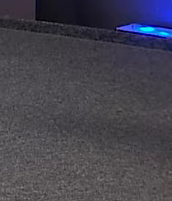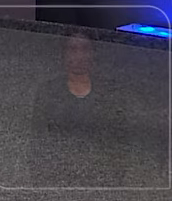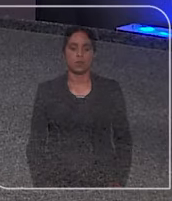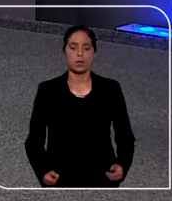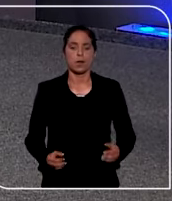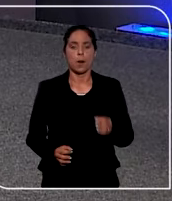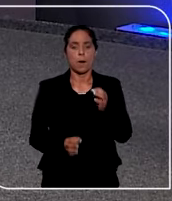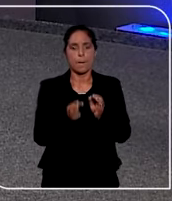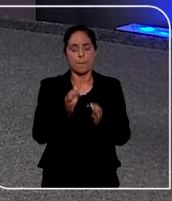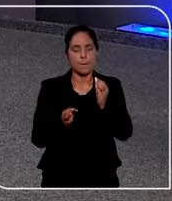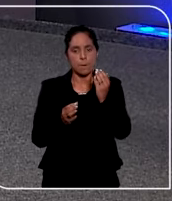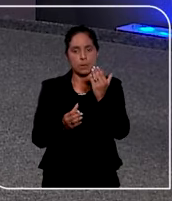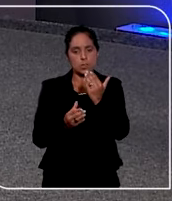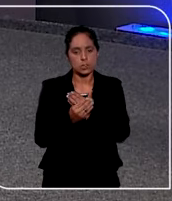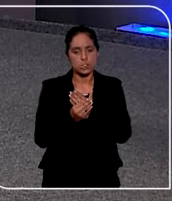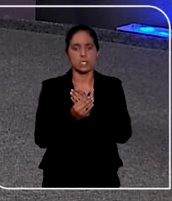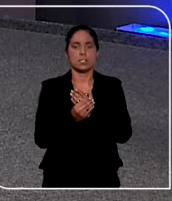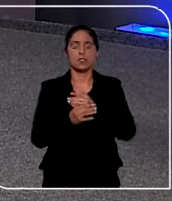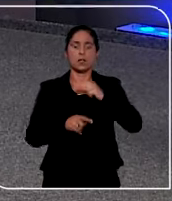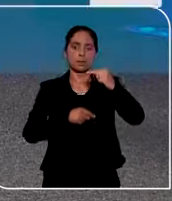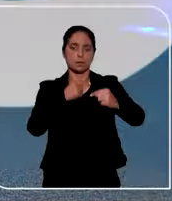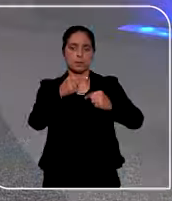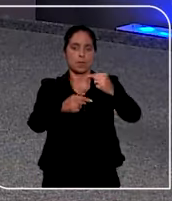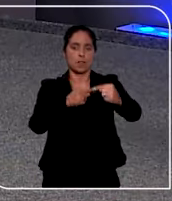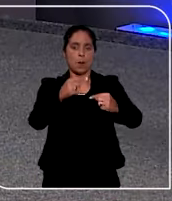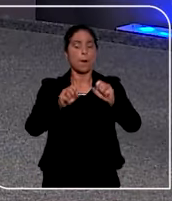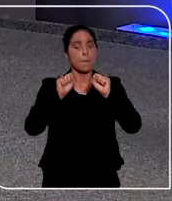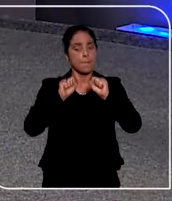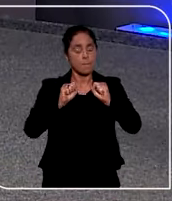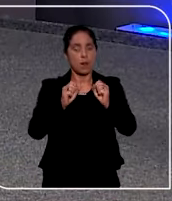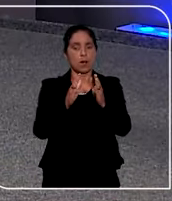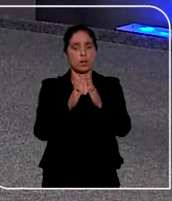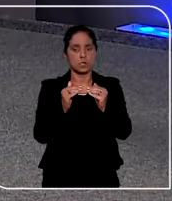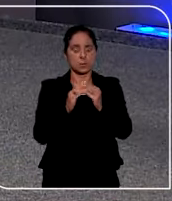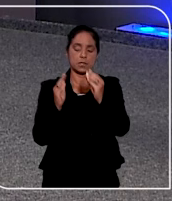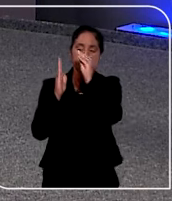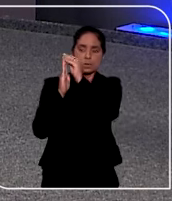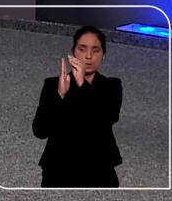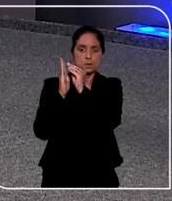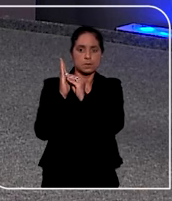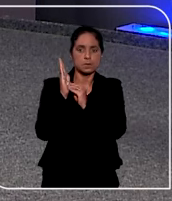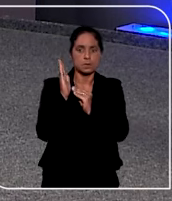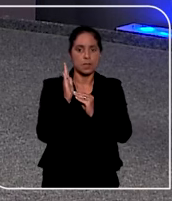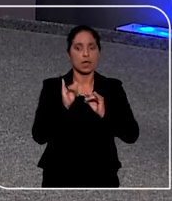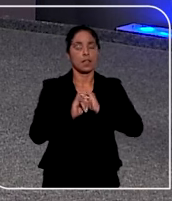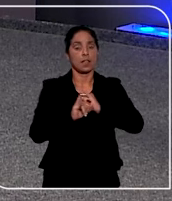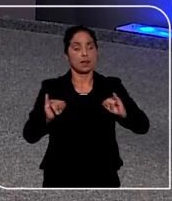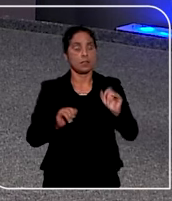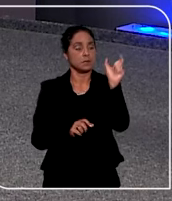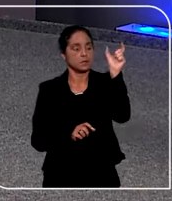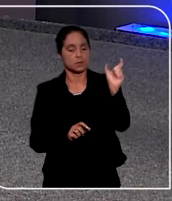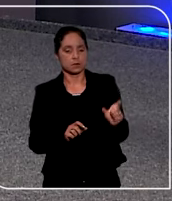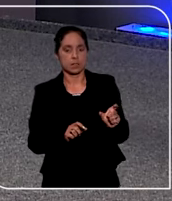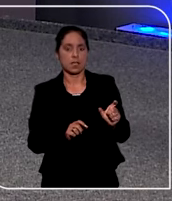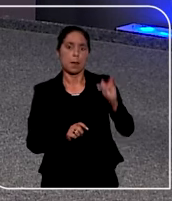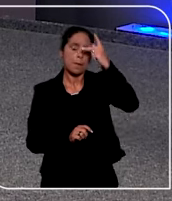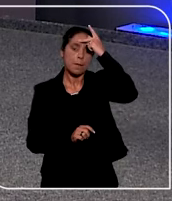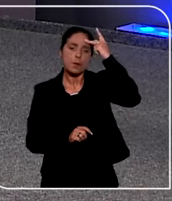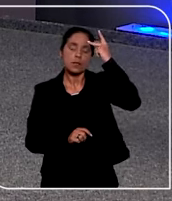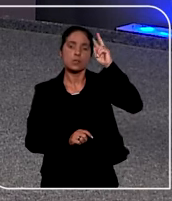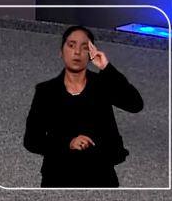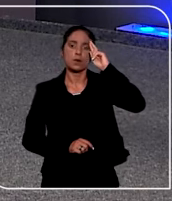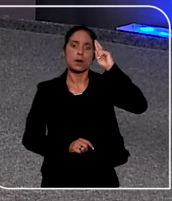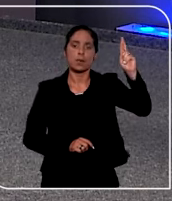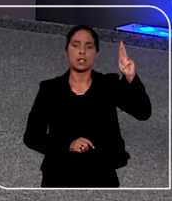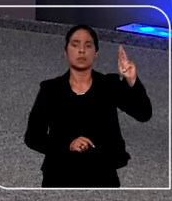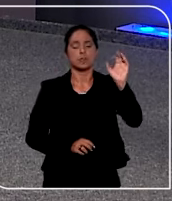agora durante um processo de inventário O Herdeiro pode pedir a prestação de contas do inventariante que é